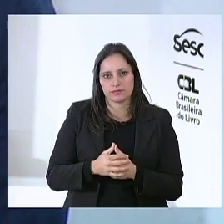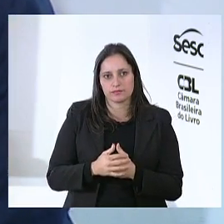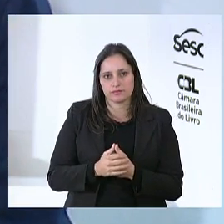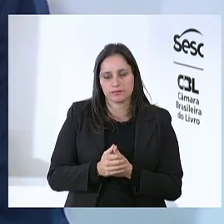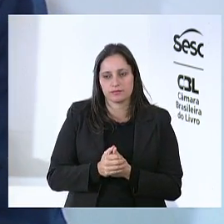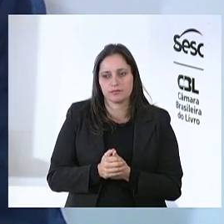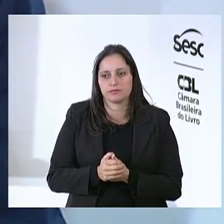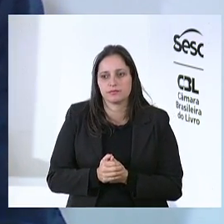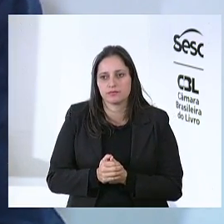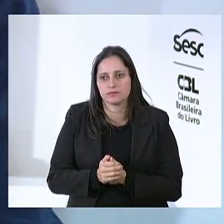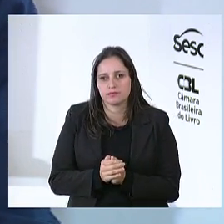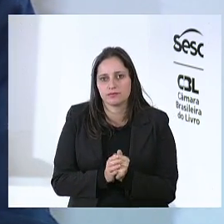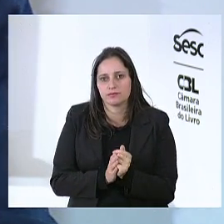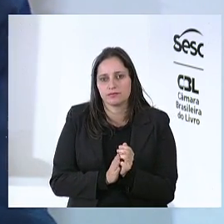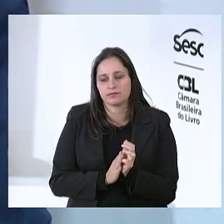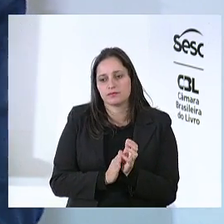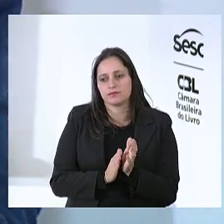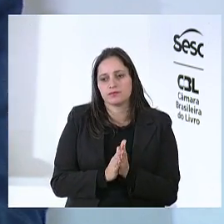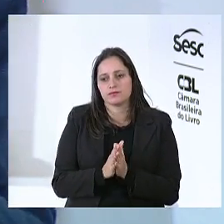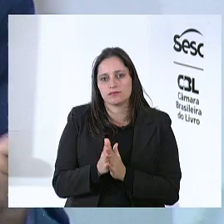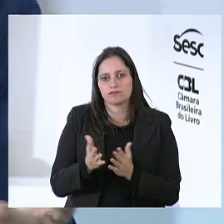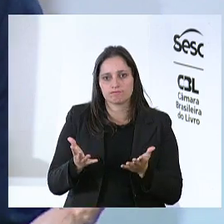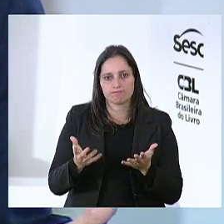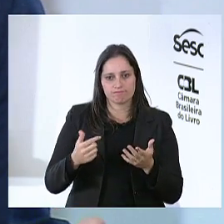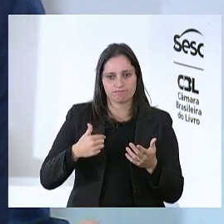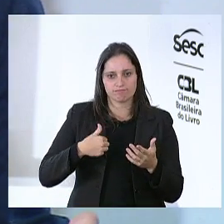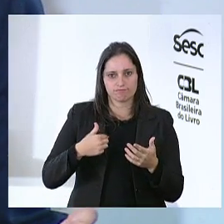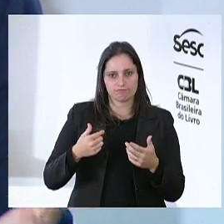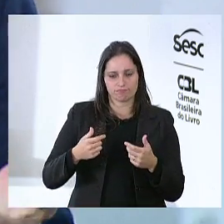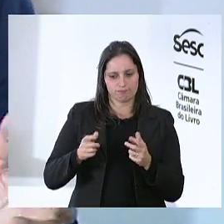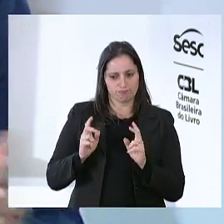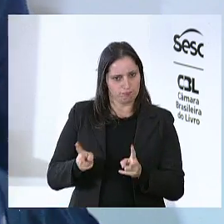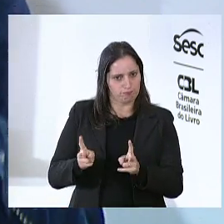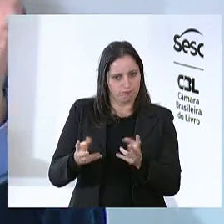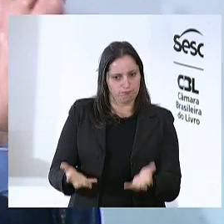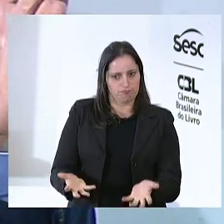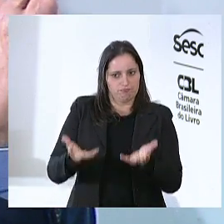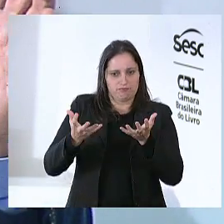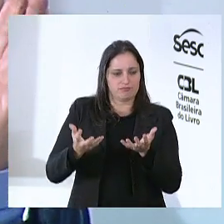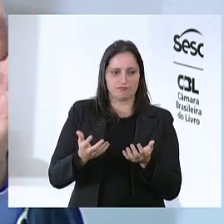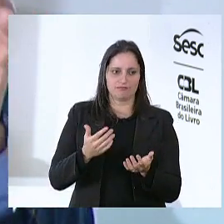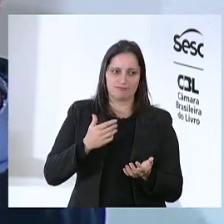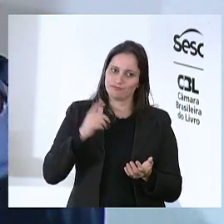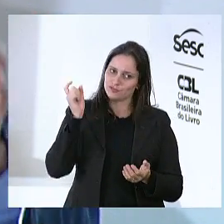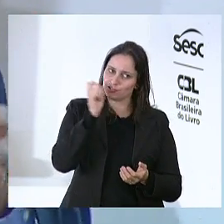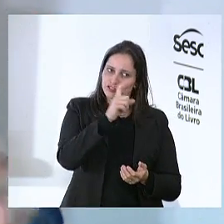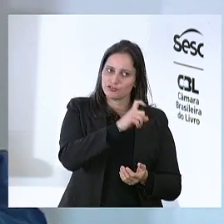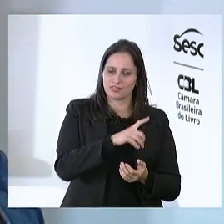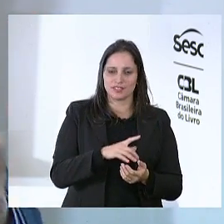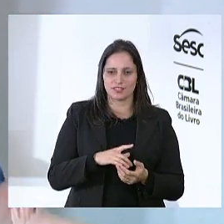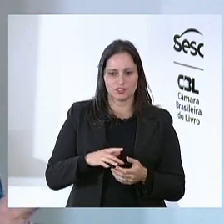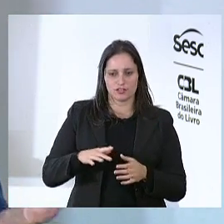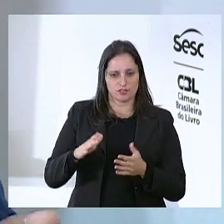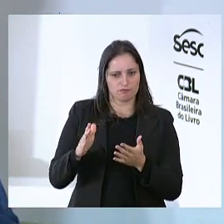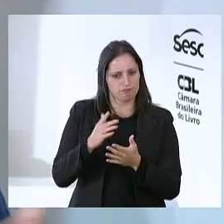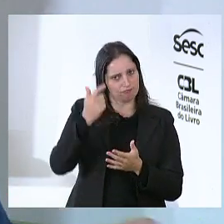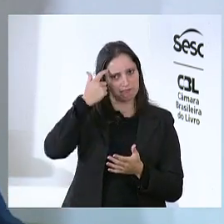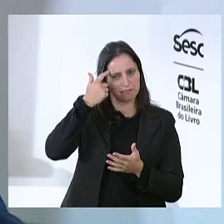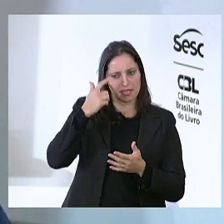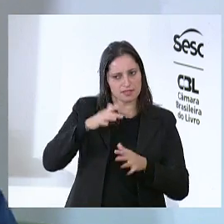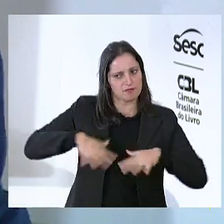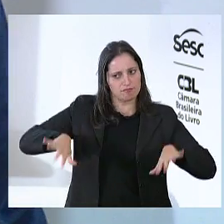certo? Esse negócio não se sustenta, né? E a gente diz, não, vocês são democráticos, pode votar a cada